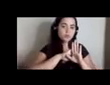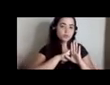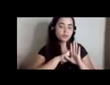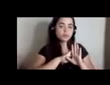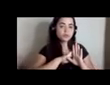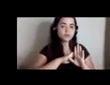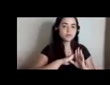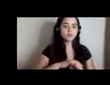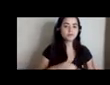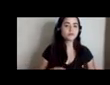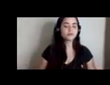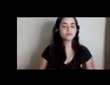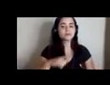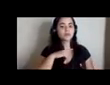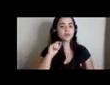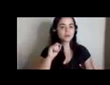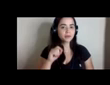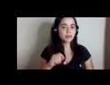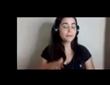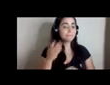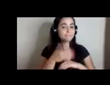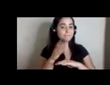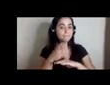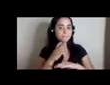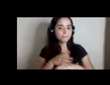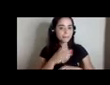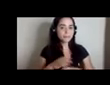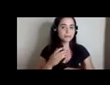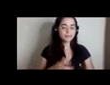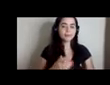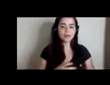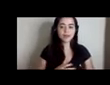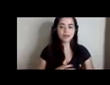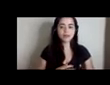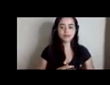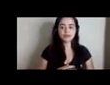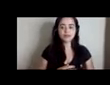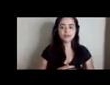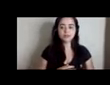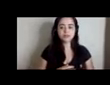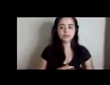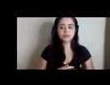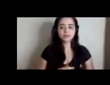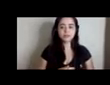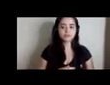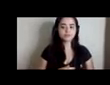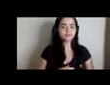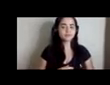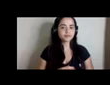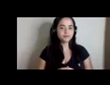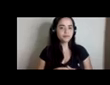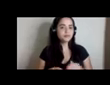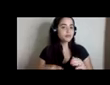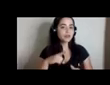compreende aquelas práticas que não estão formalizadas no currículo,